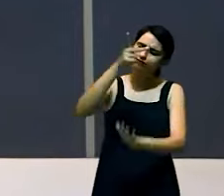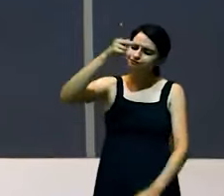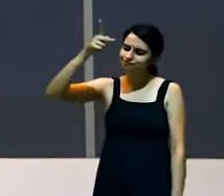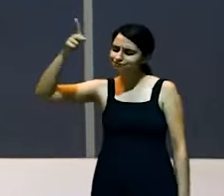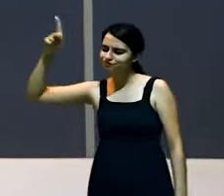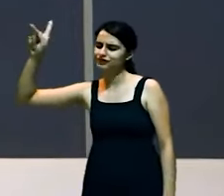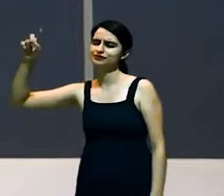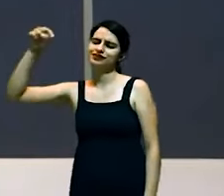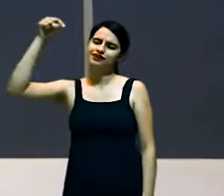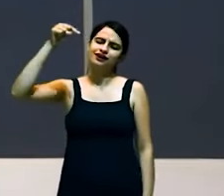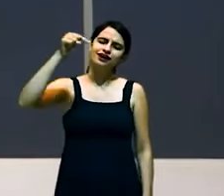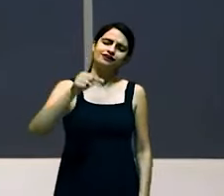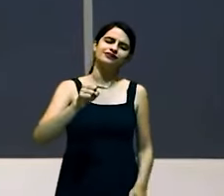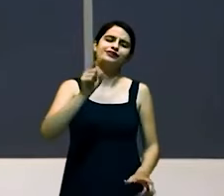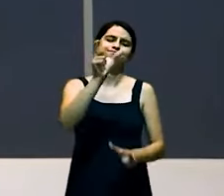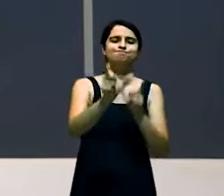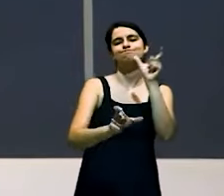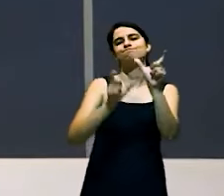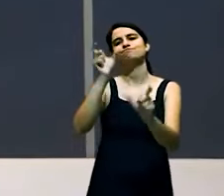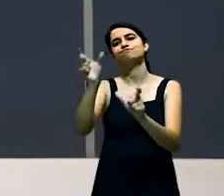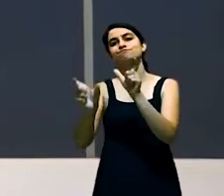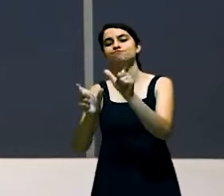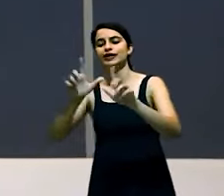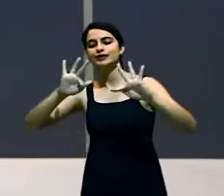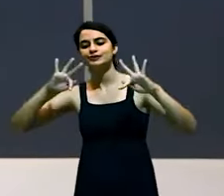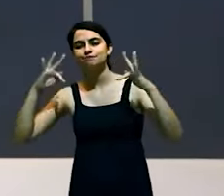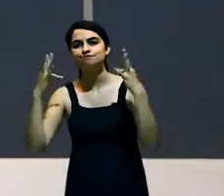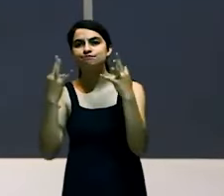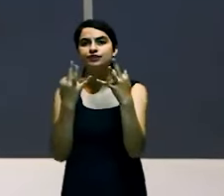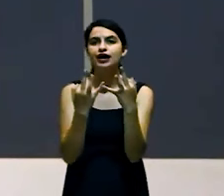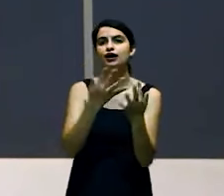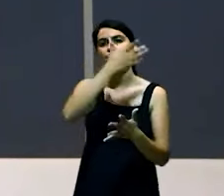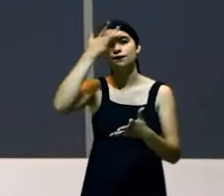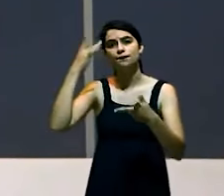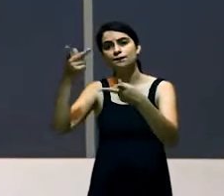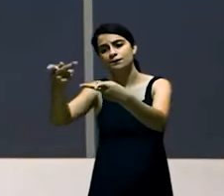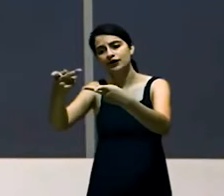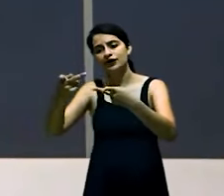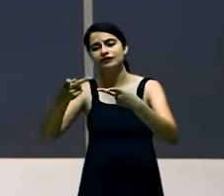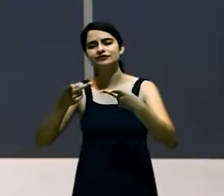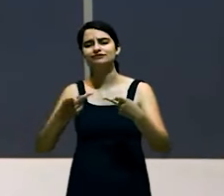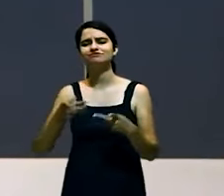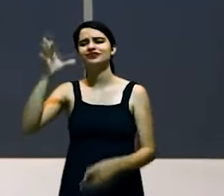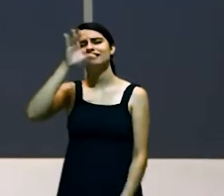representadas, pessoas que nos assistem, irmãos que nos visitam,